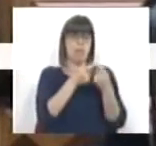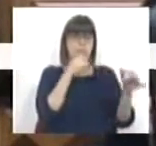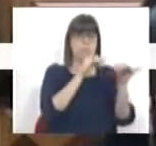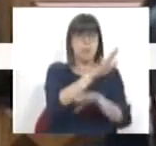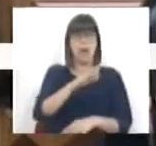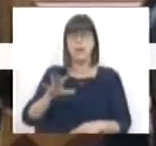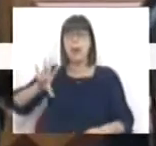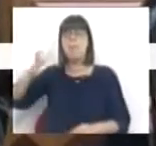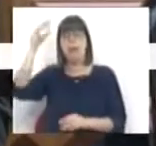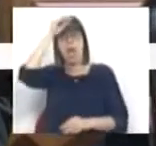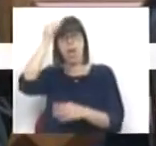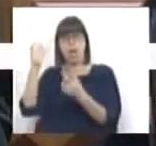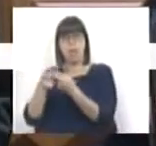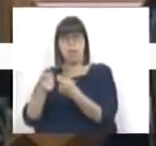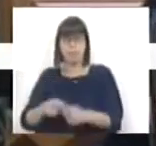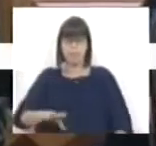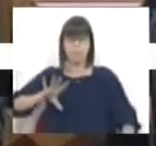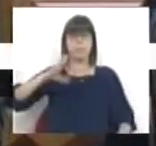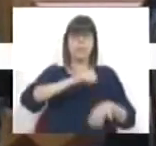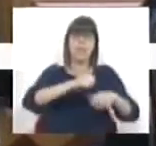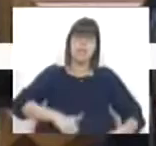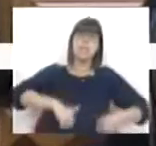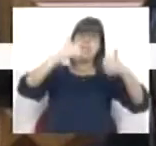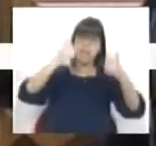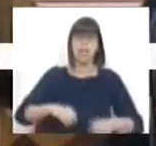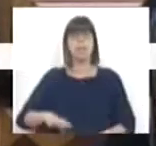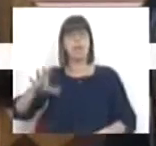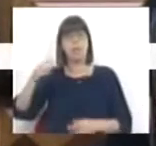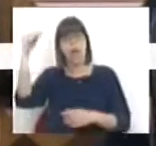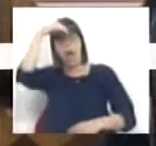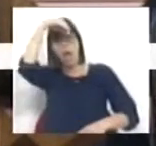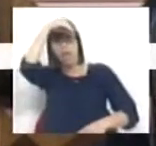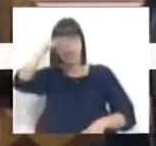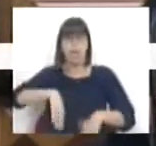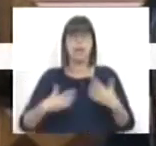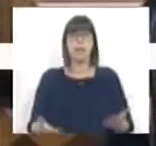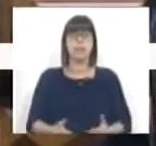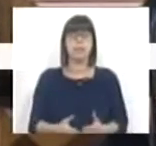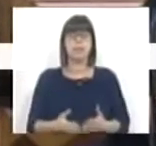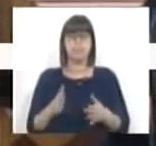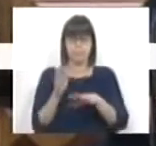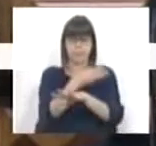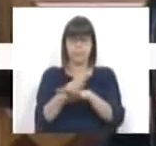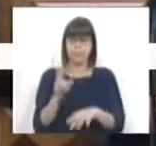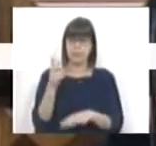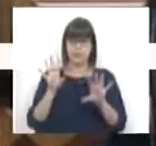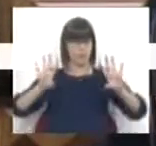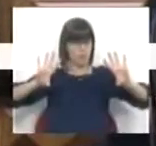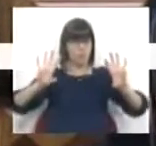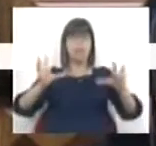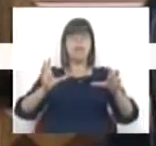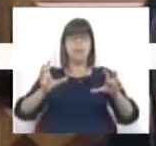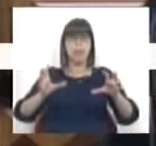e o país interior entre o país nas cidades do país das aldeias o que vivi nestes dois países